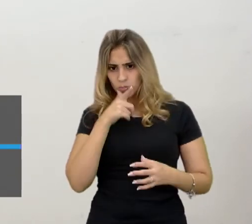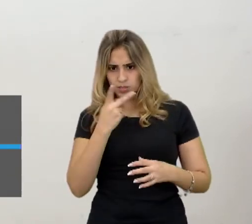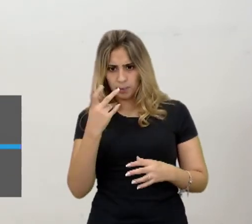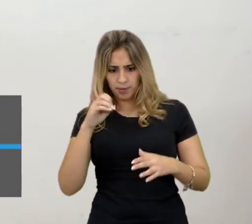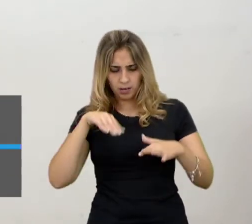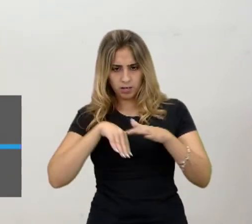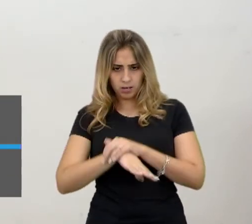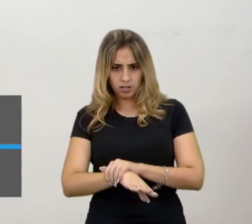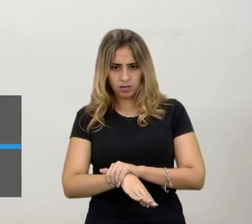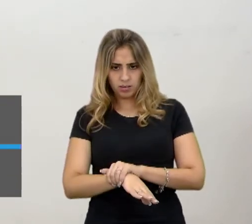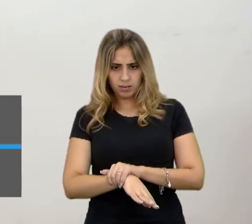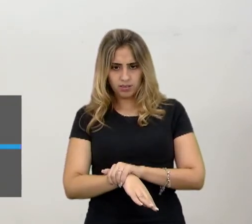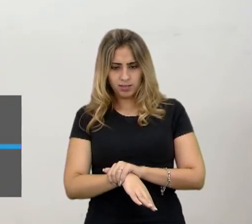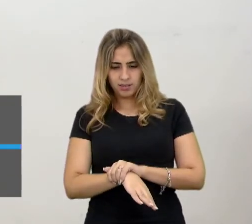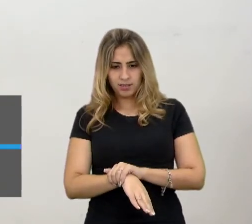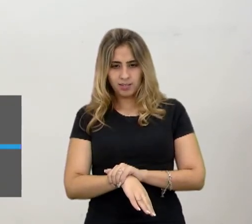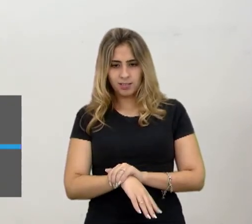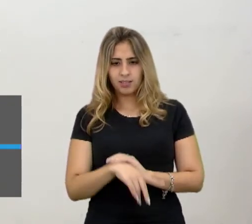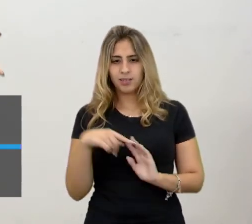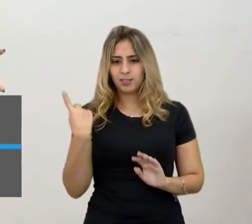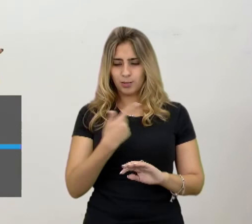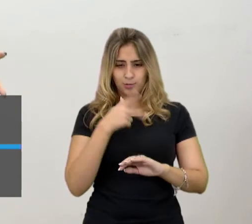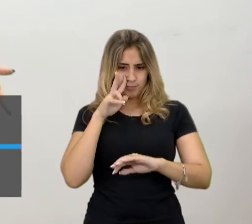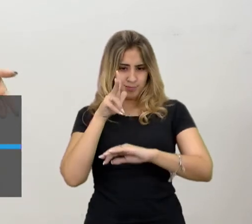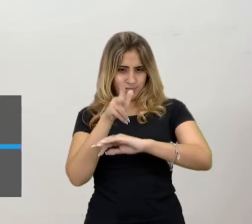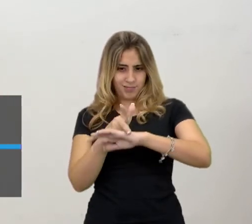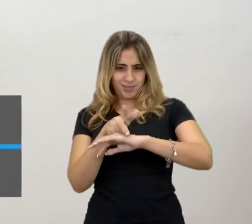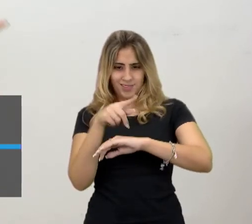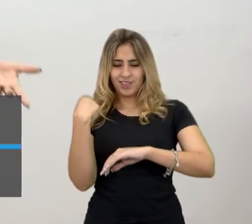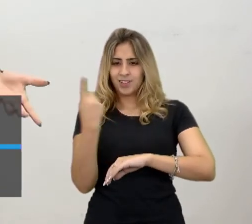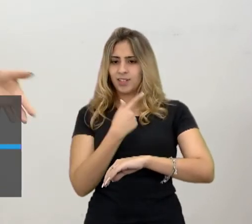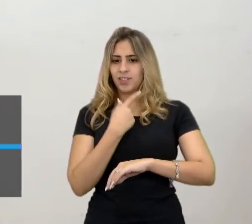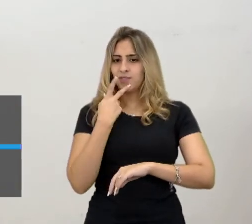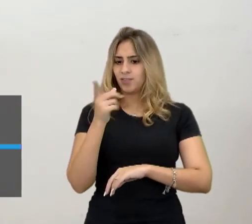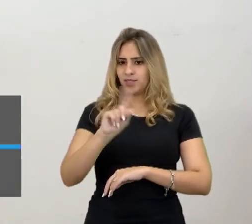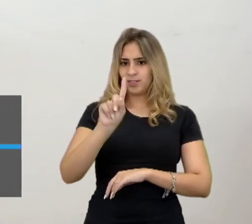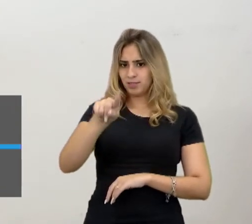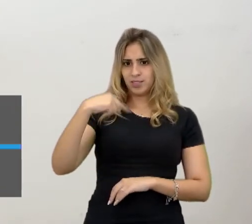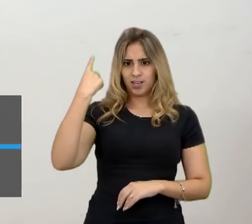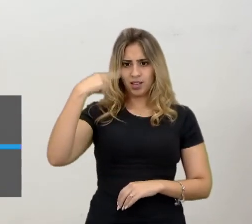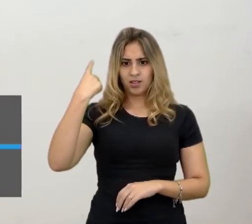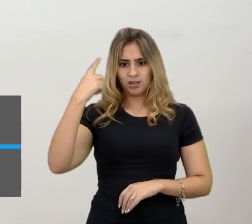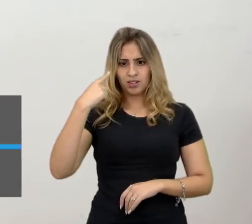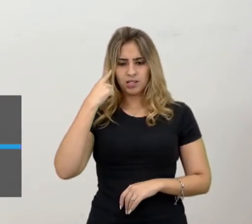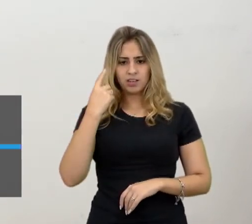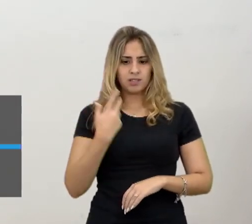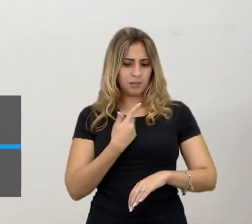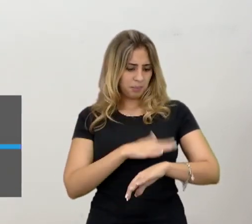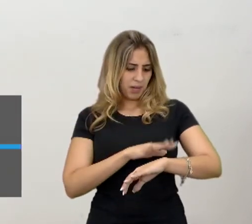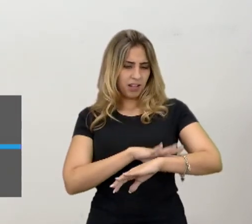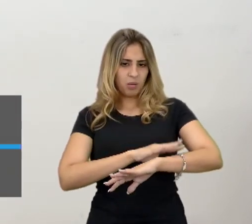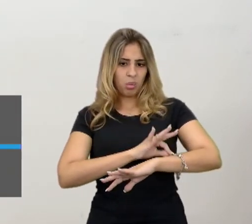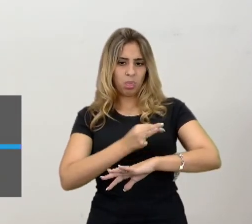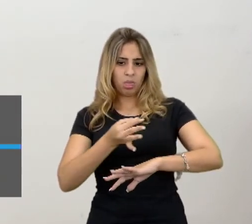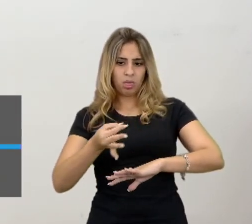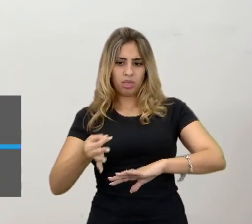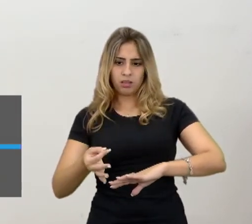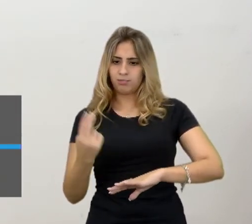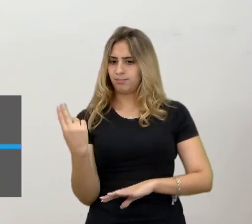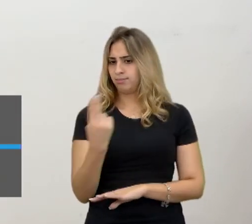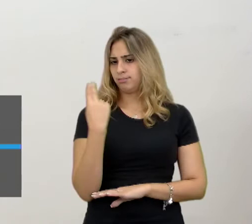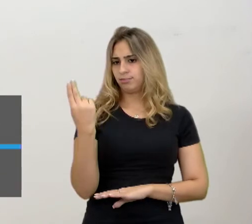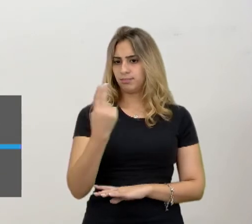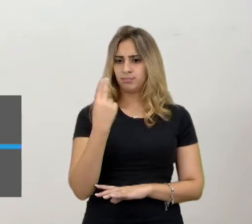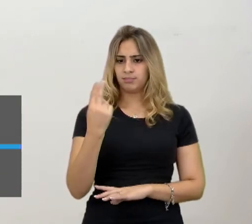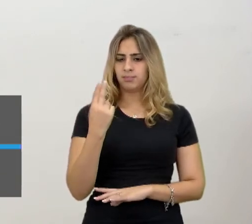ó, o Tom, que tá aqui no nosso câmera que assistindo a nossa aula, acompanhando, falou, não, você tá doido, né? Vai sair toda a pele. Então, imagina